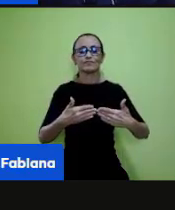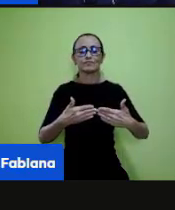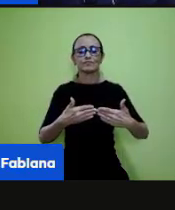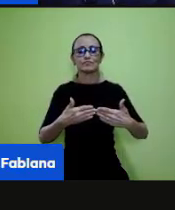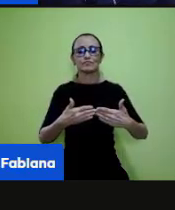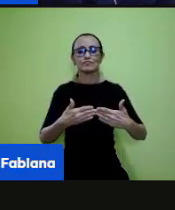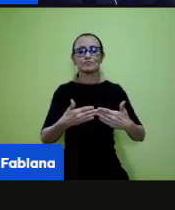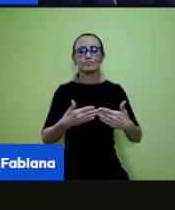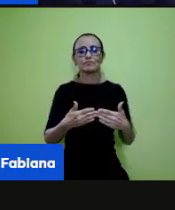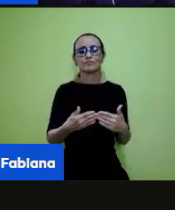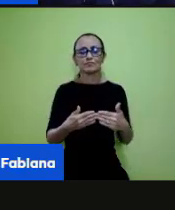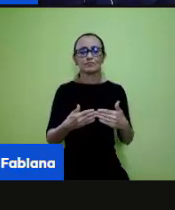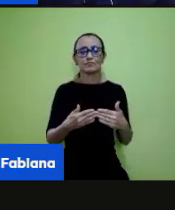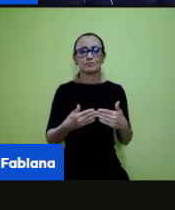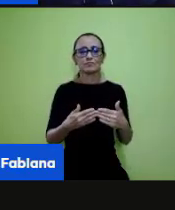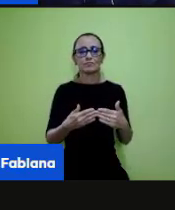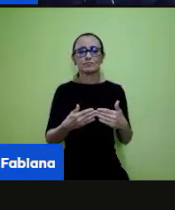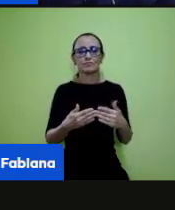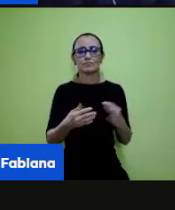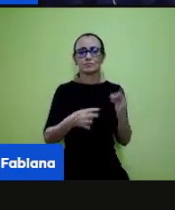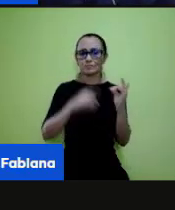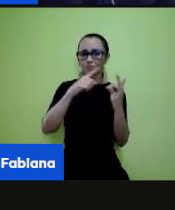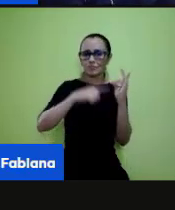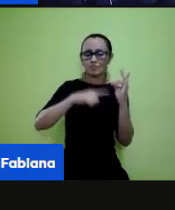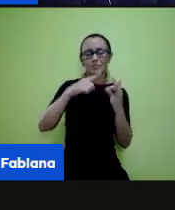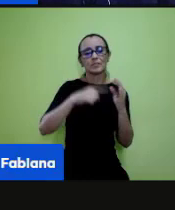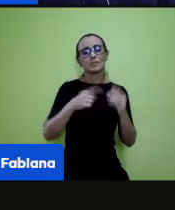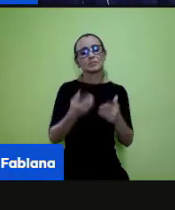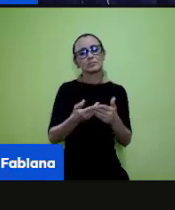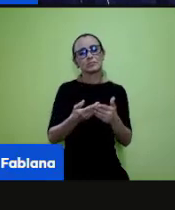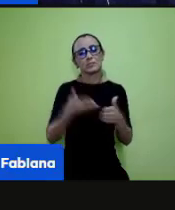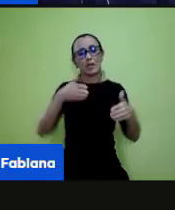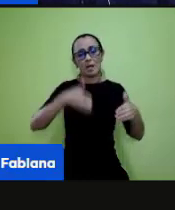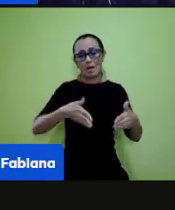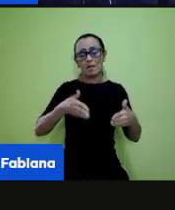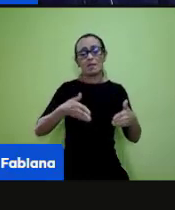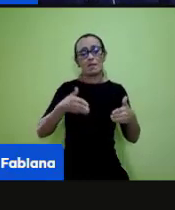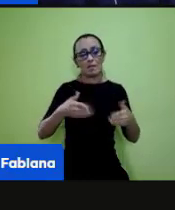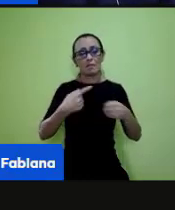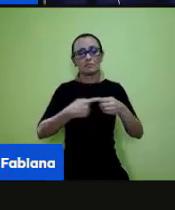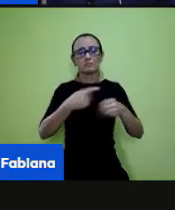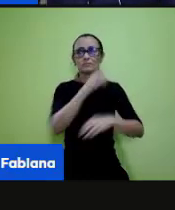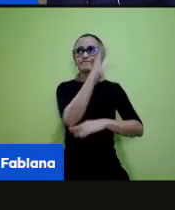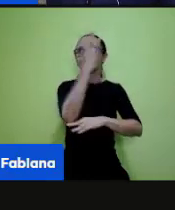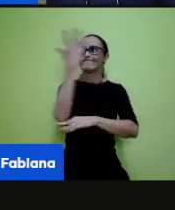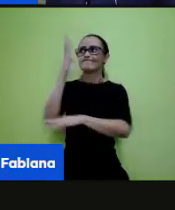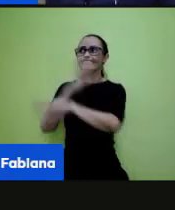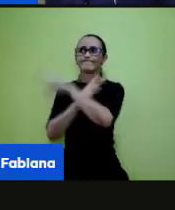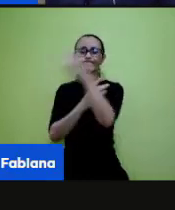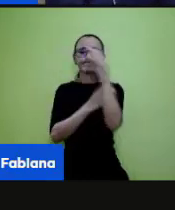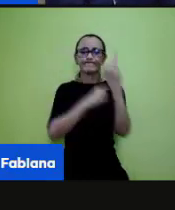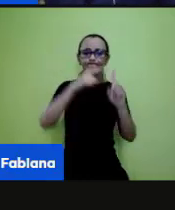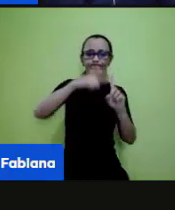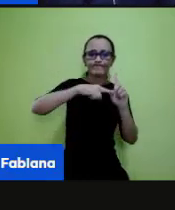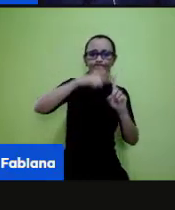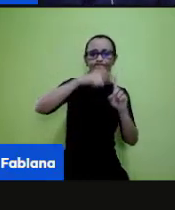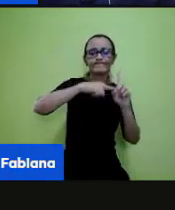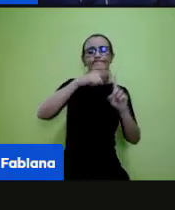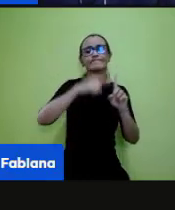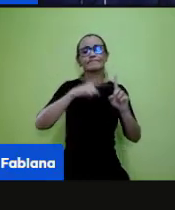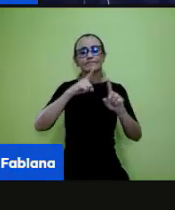Do nosso clima aqui tropical, nossa cidade muito arborizada, nós estamos tendo aí no nossas